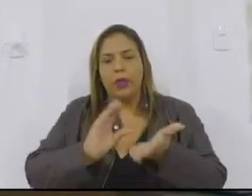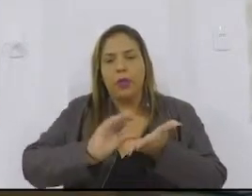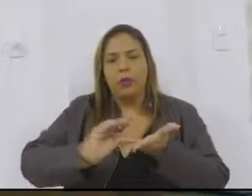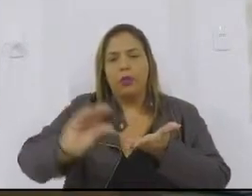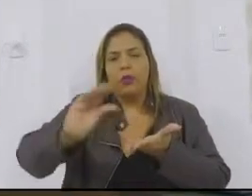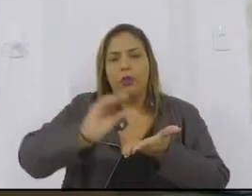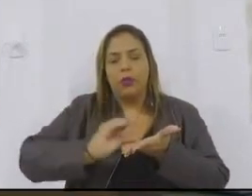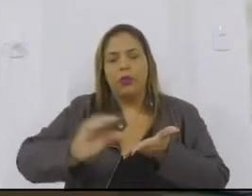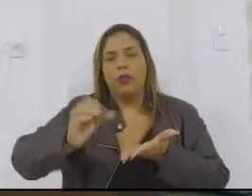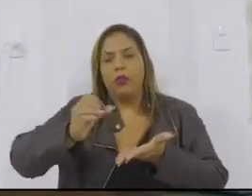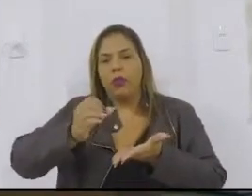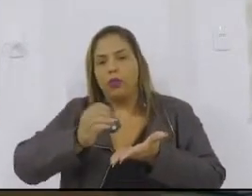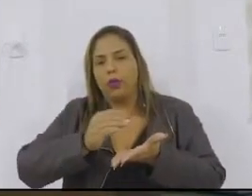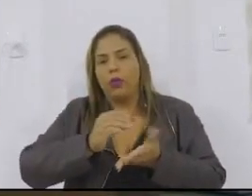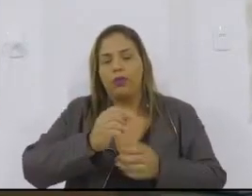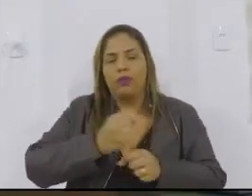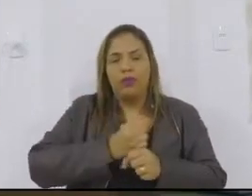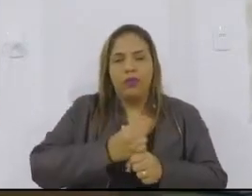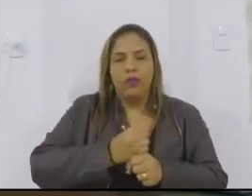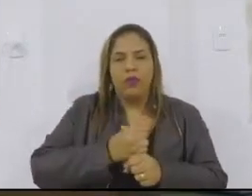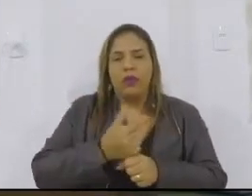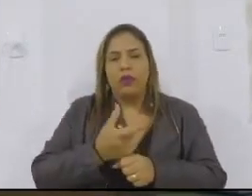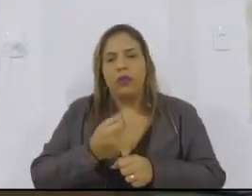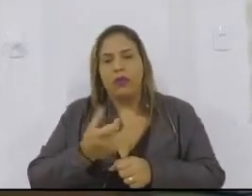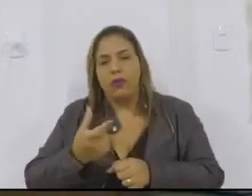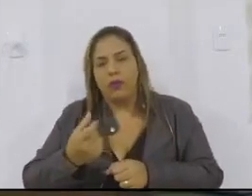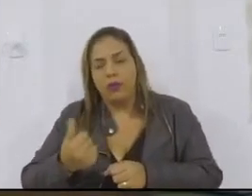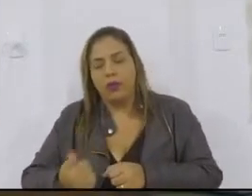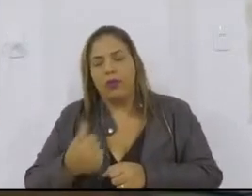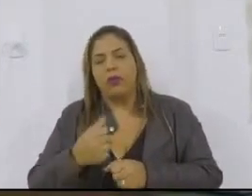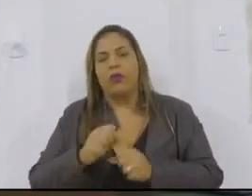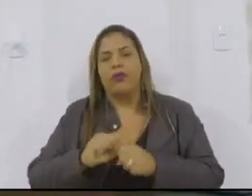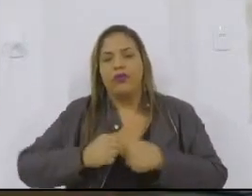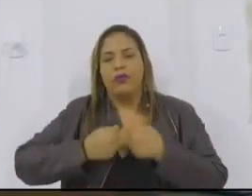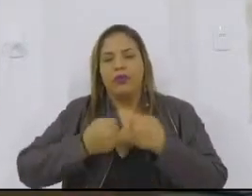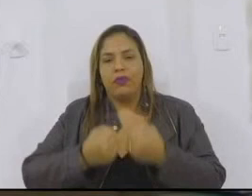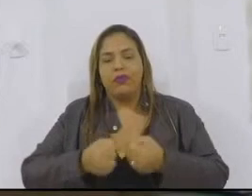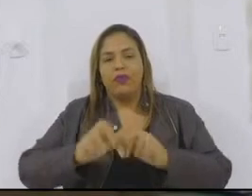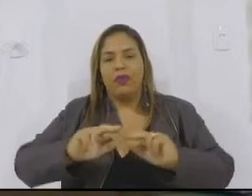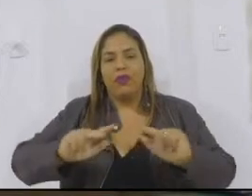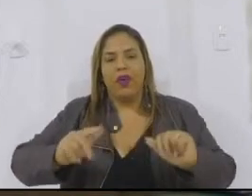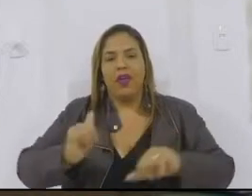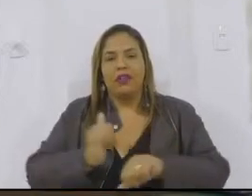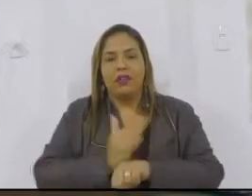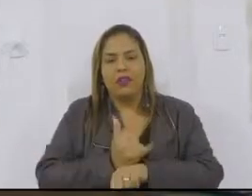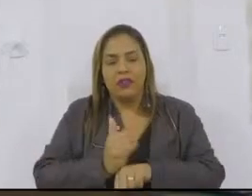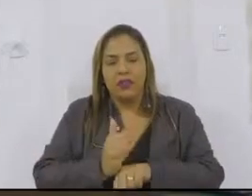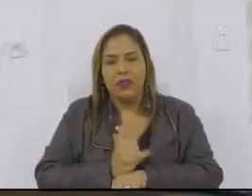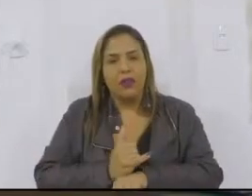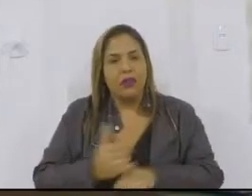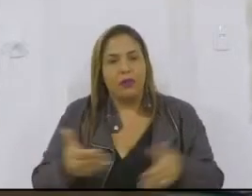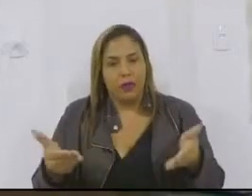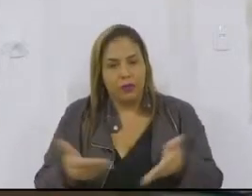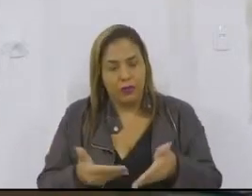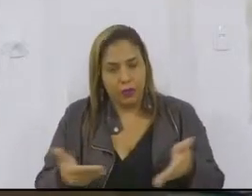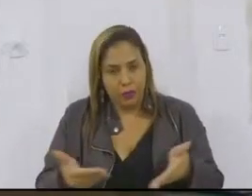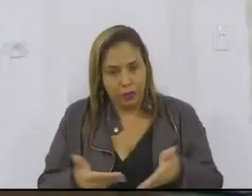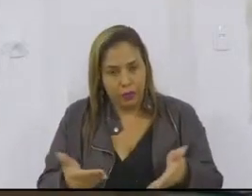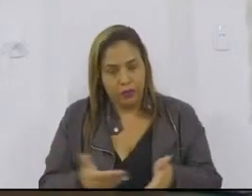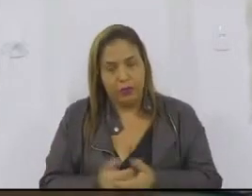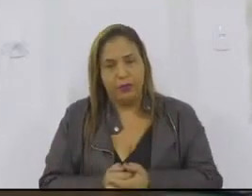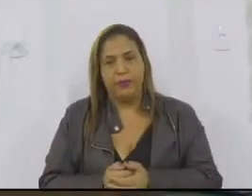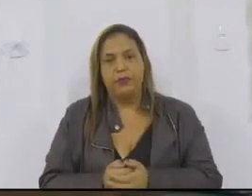lei orçamentária anual para 2021, reforçando diversas dotações do orçamento vigente. O processo